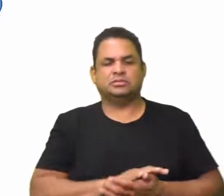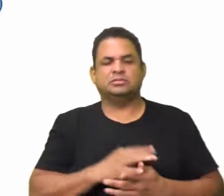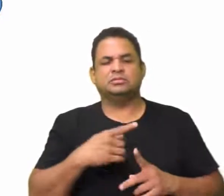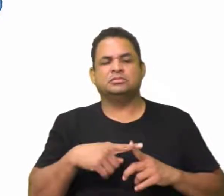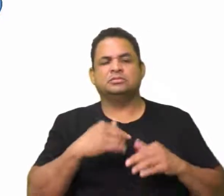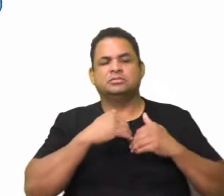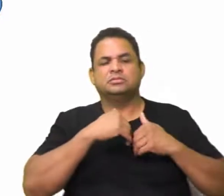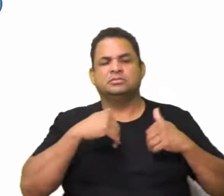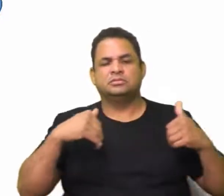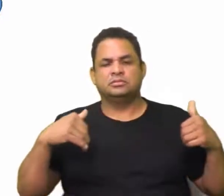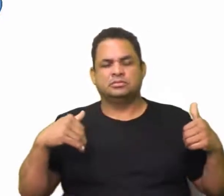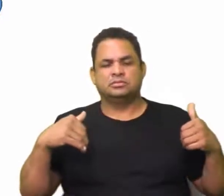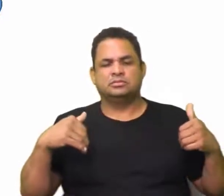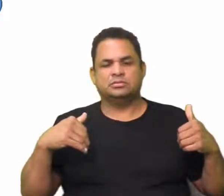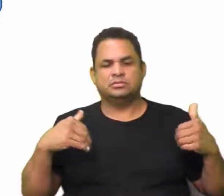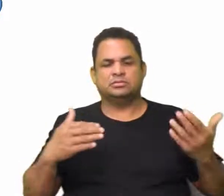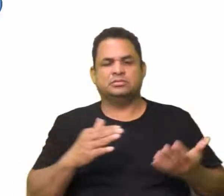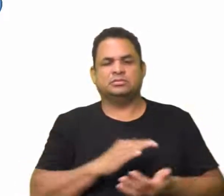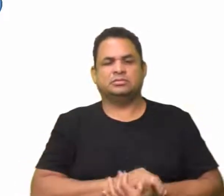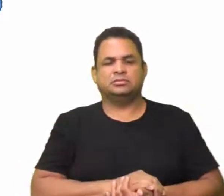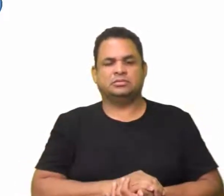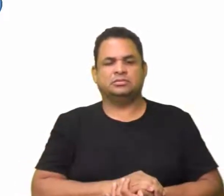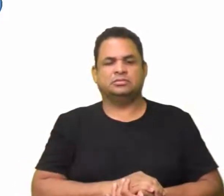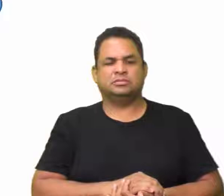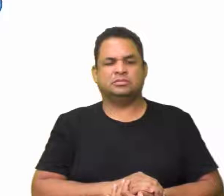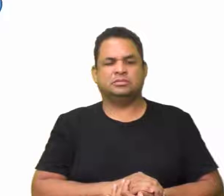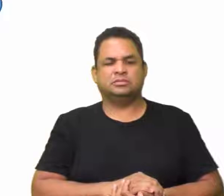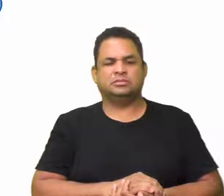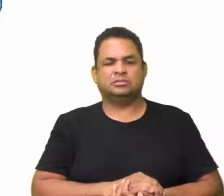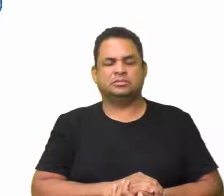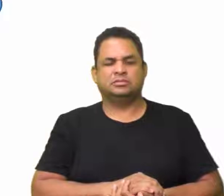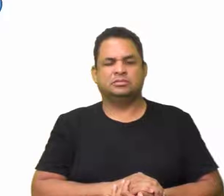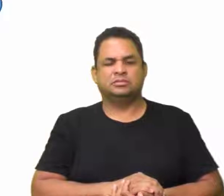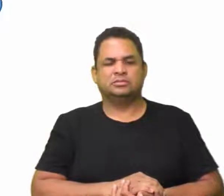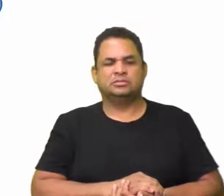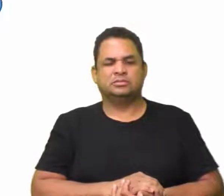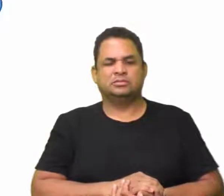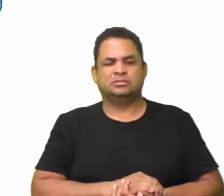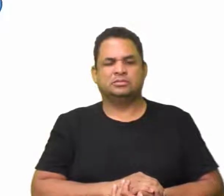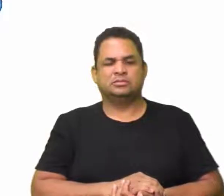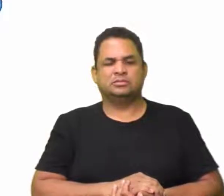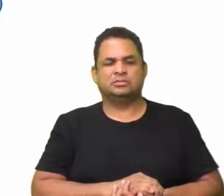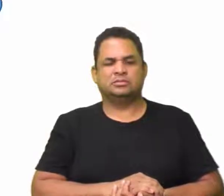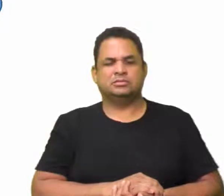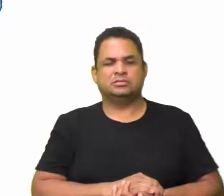separou isso, né? Justamente. E na mas só próxima- que agora, isso.